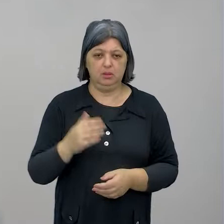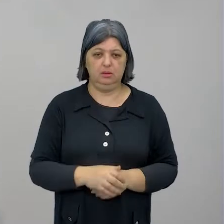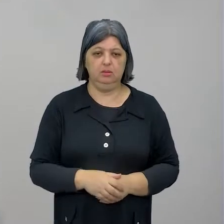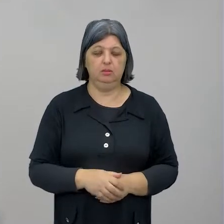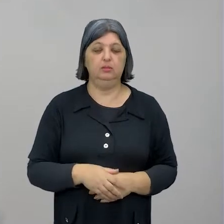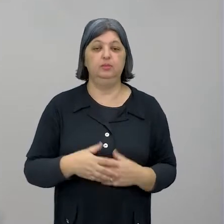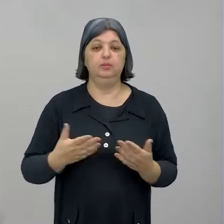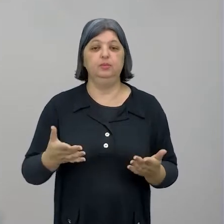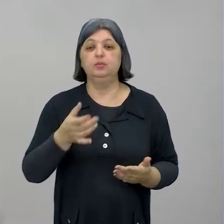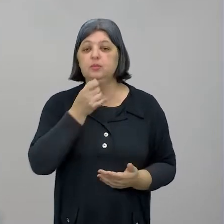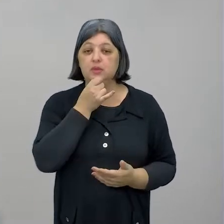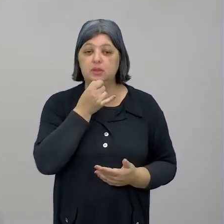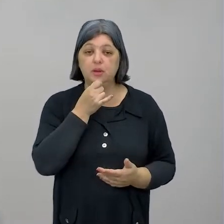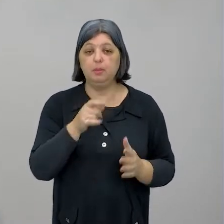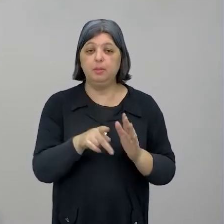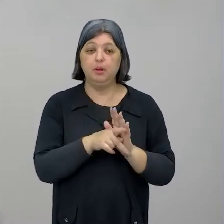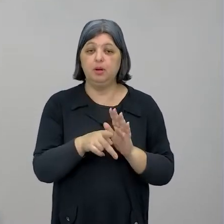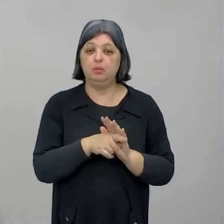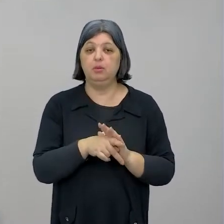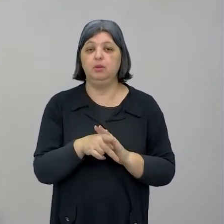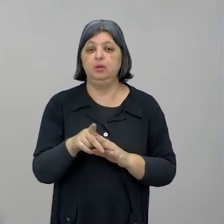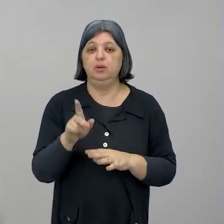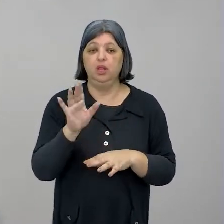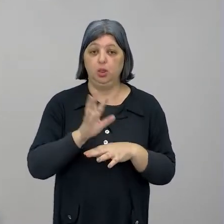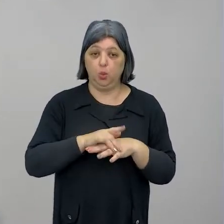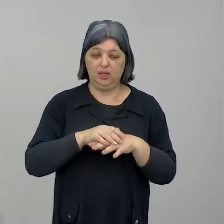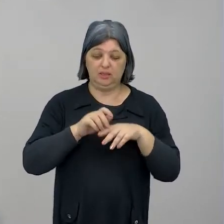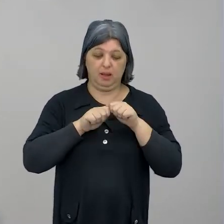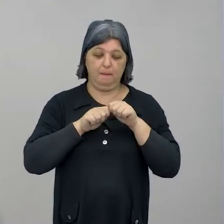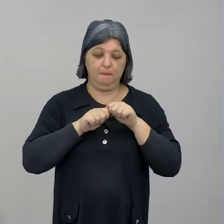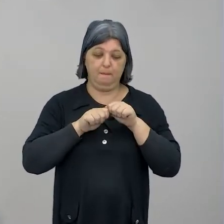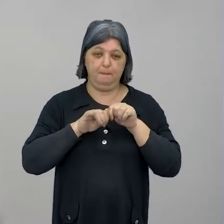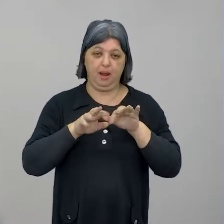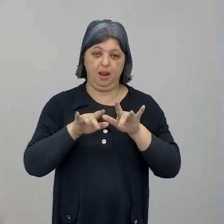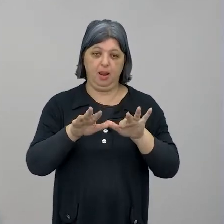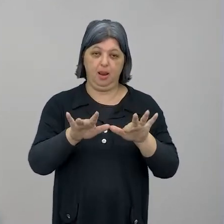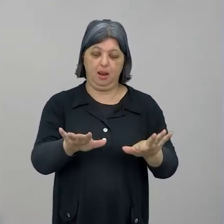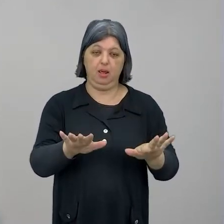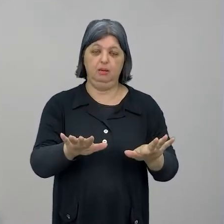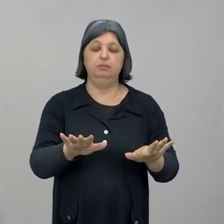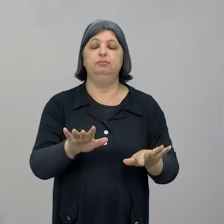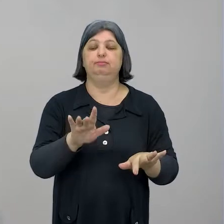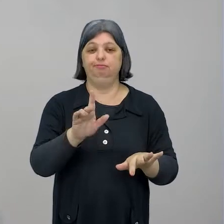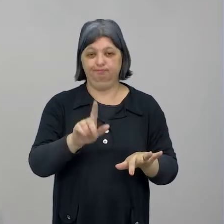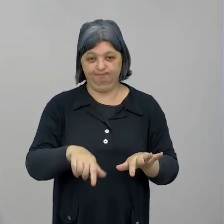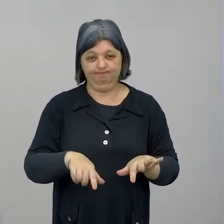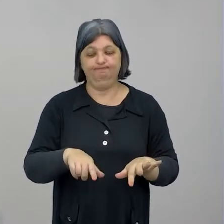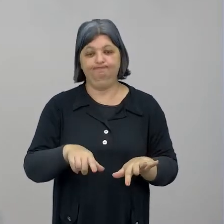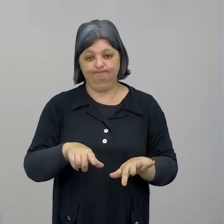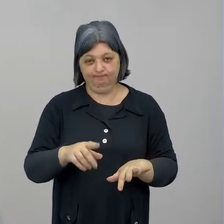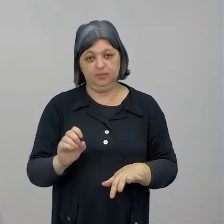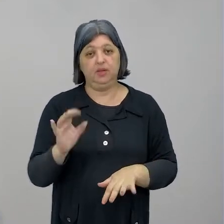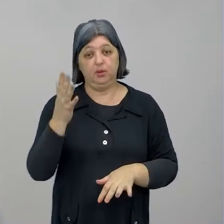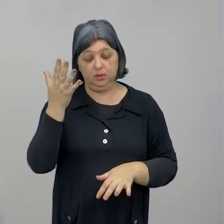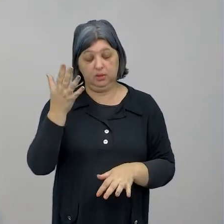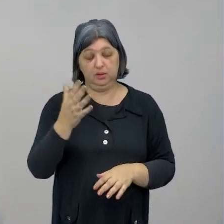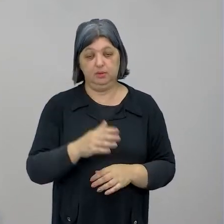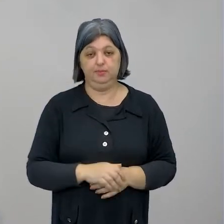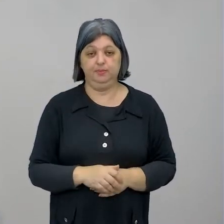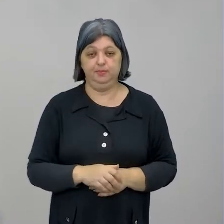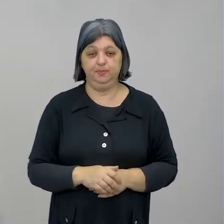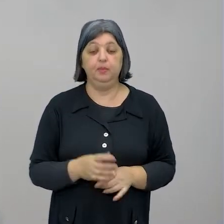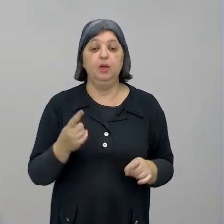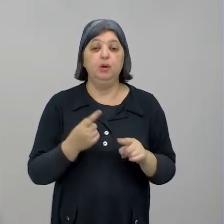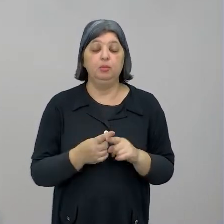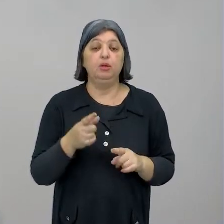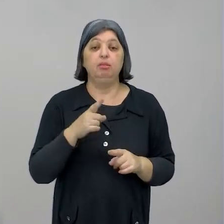por exemplo, da disseminação de doenças, né? Como que isso está muito presente, né? Justamente porque a gente